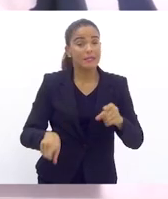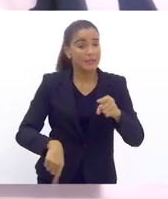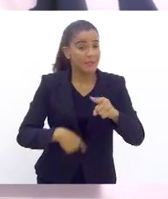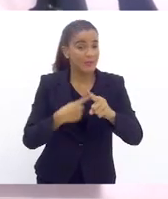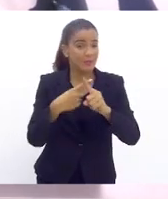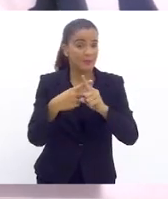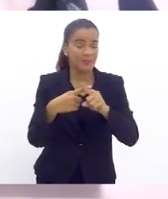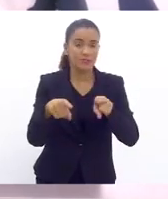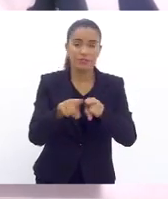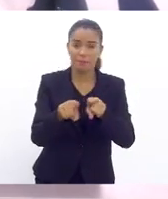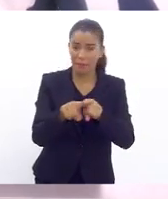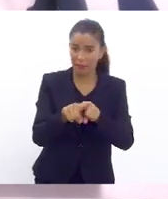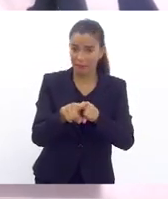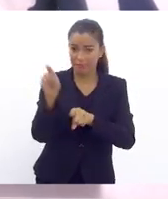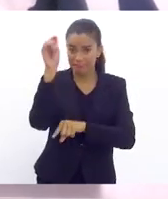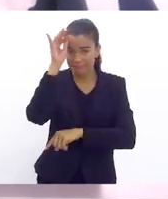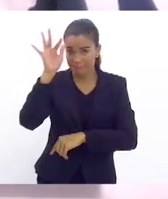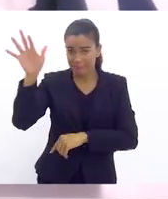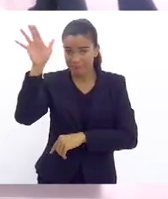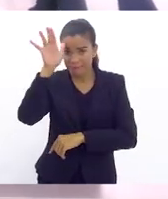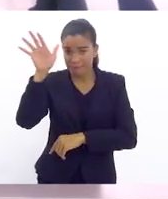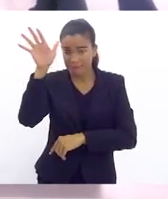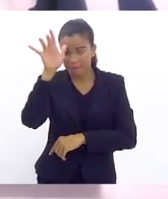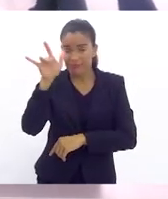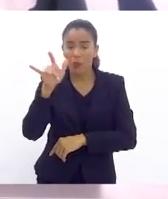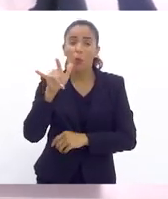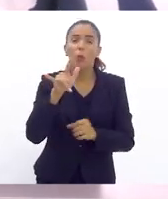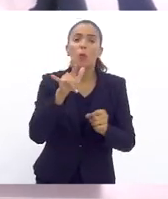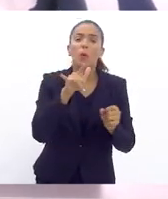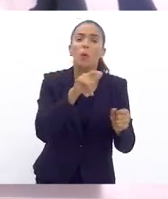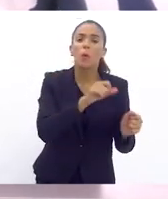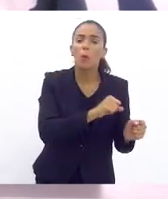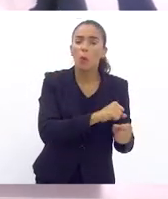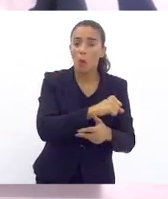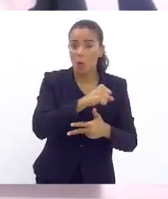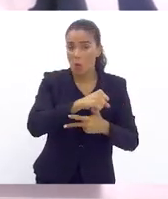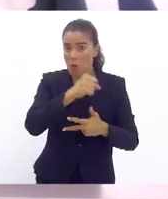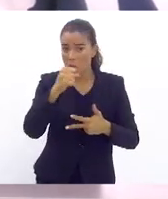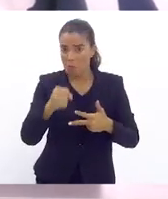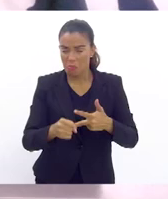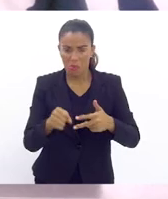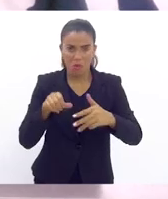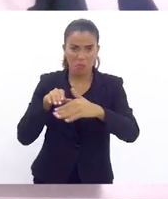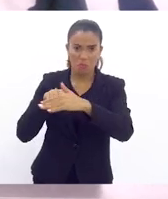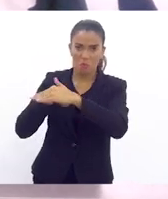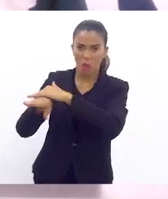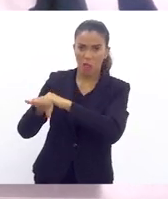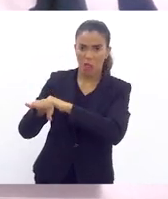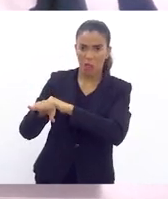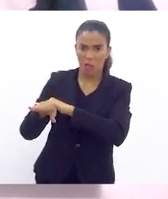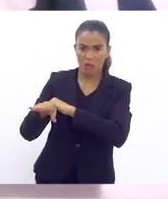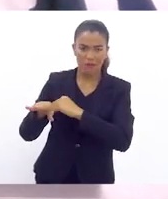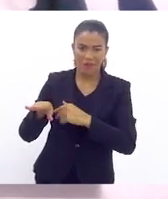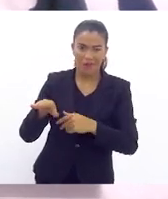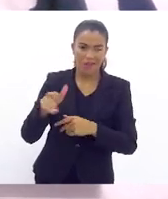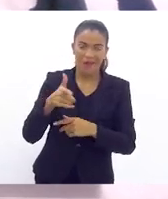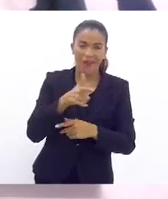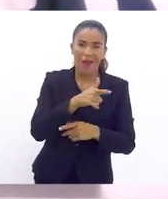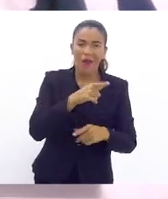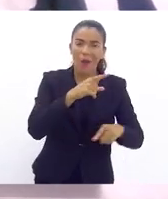mais em tese um poder no arquivo o projeto de outro poder